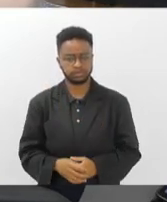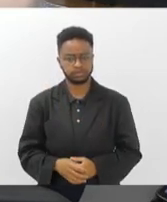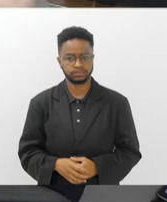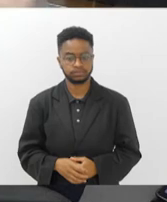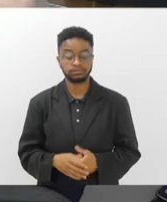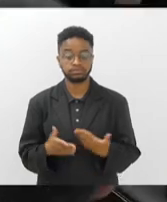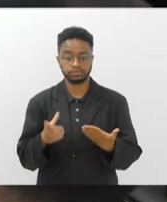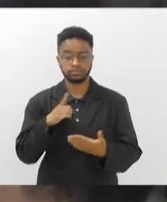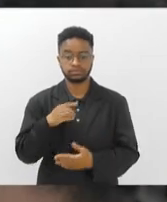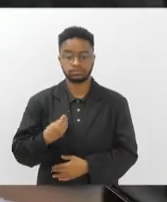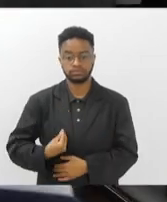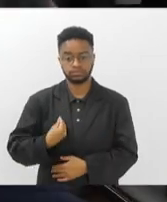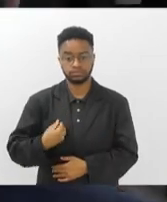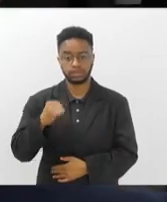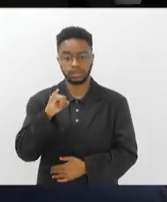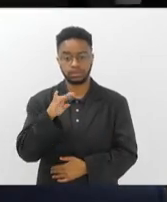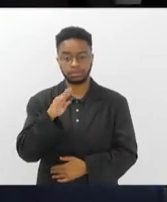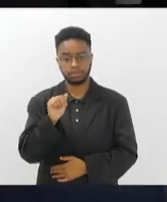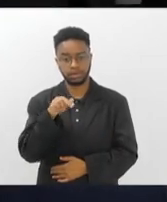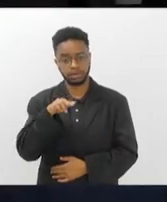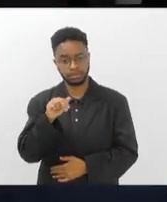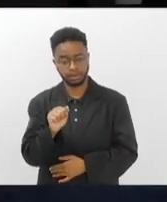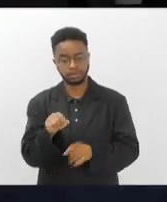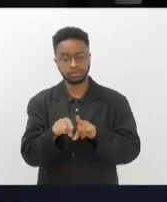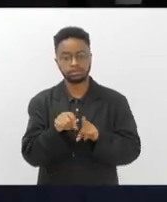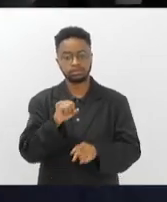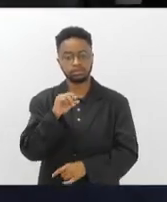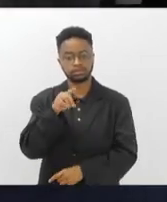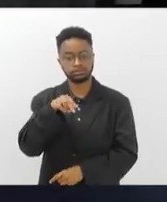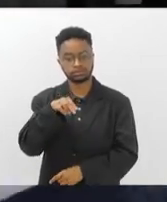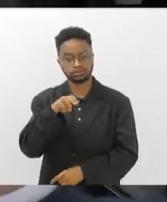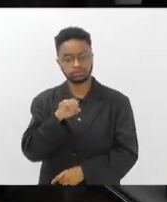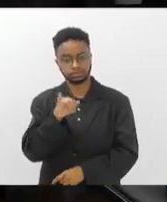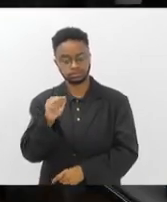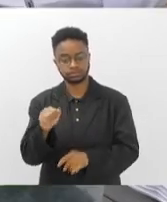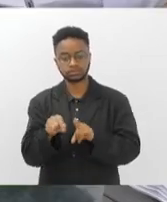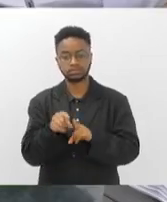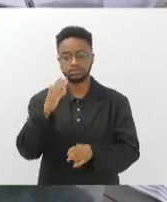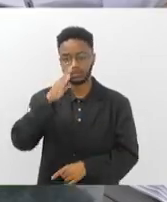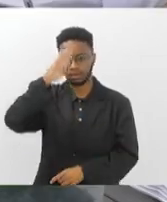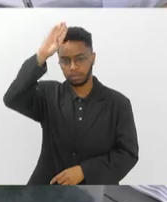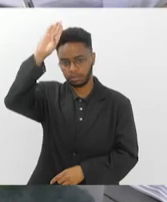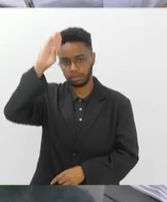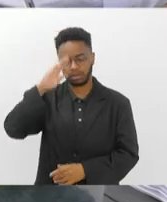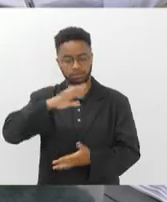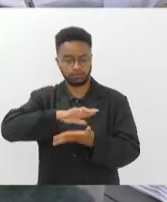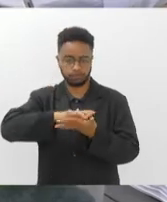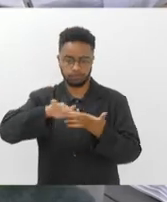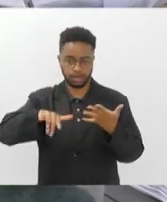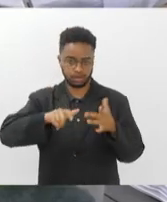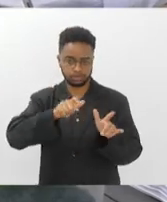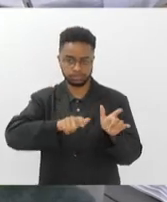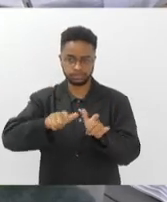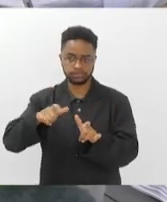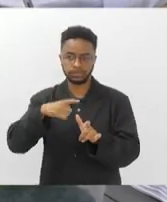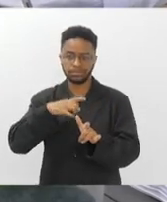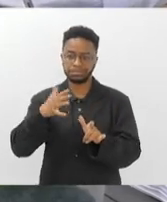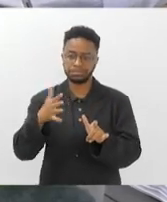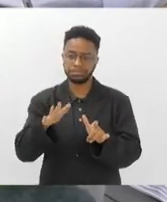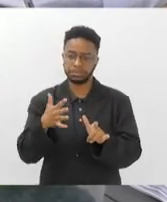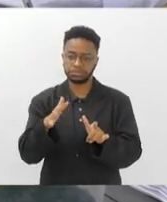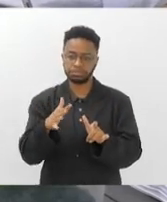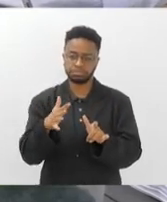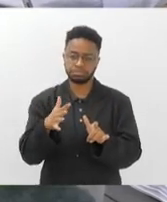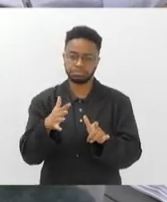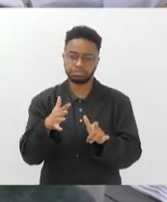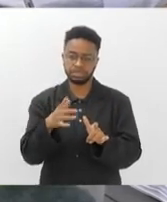lá o IBAMA, o INEA, os bombeiros, etc. O plenário tinha mais ou menos